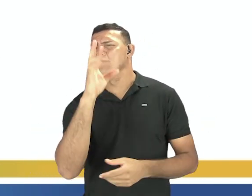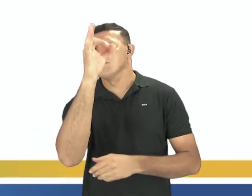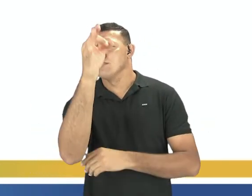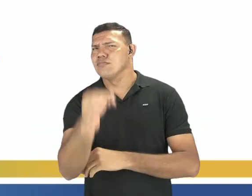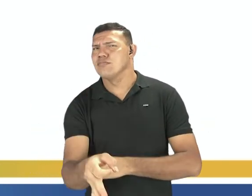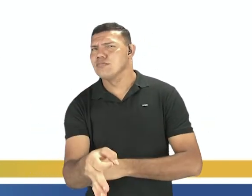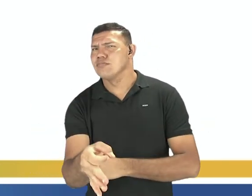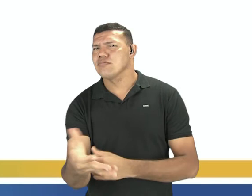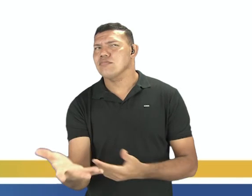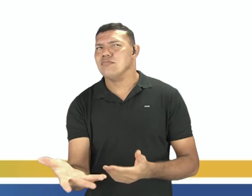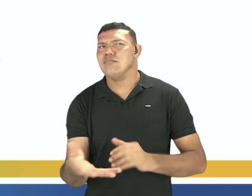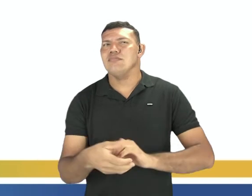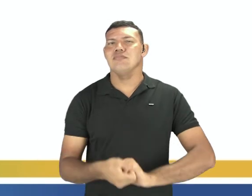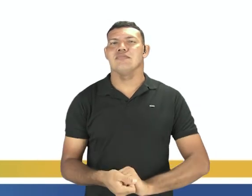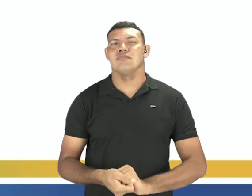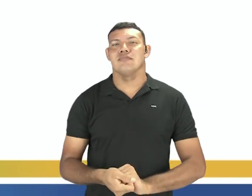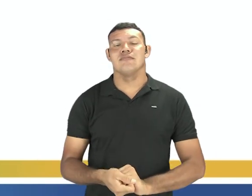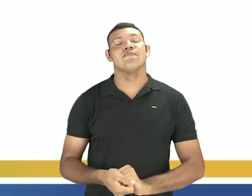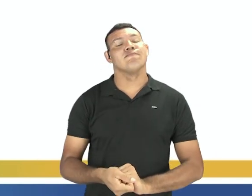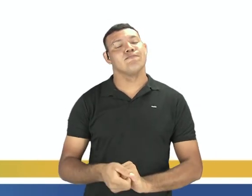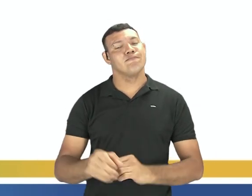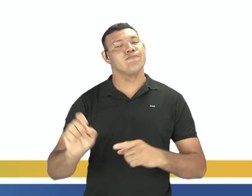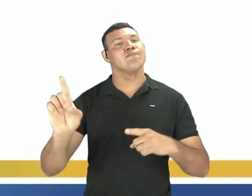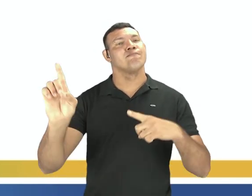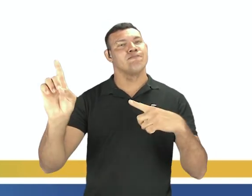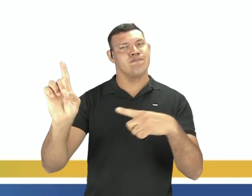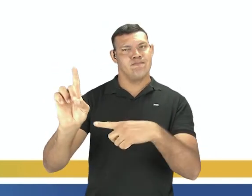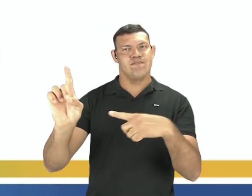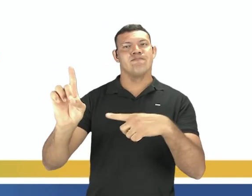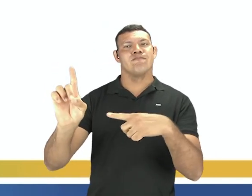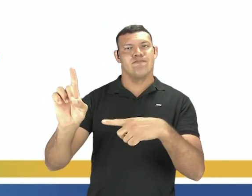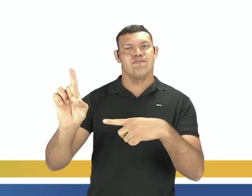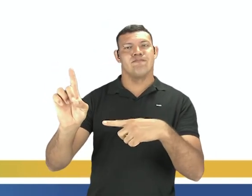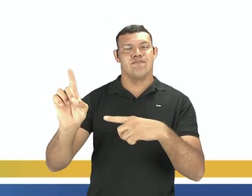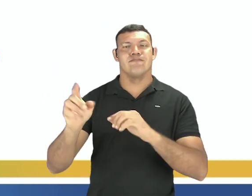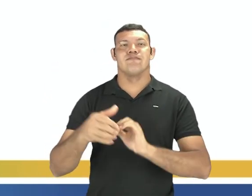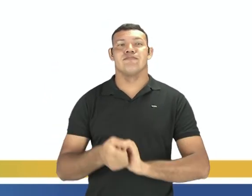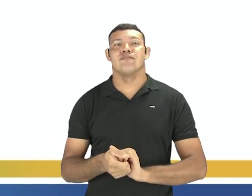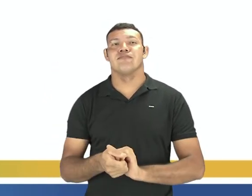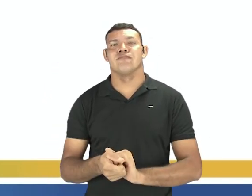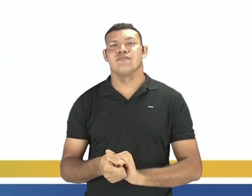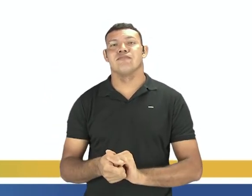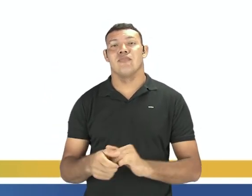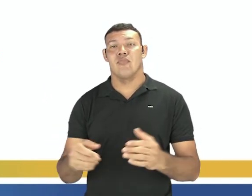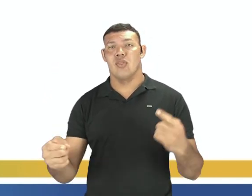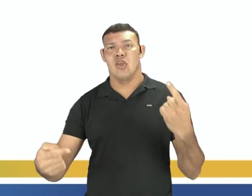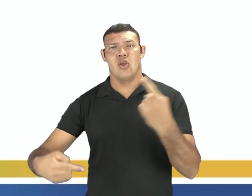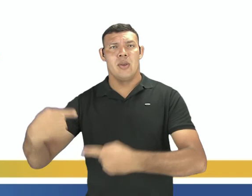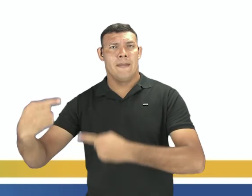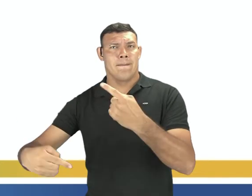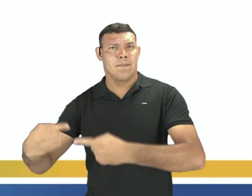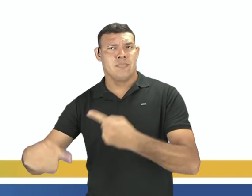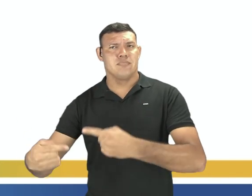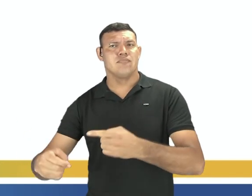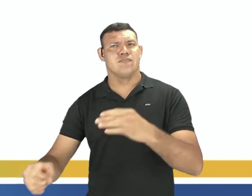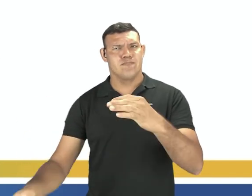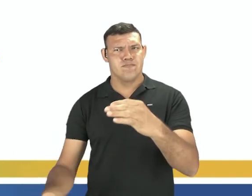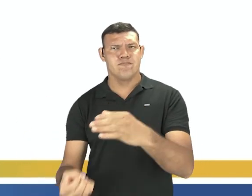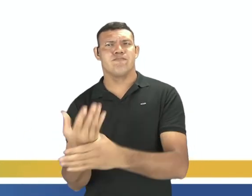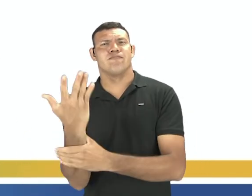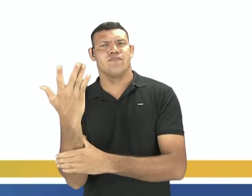alternativa correta? Temos como alternativa correta a letra D, legitimar a ordem